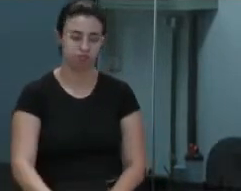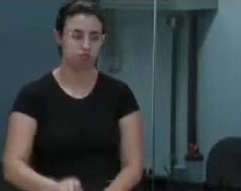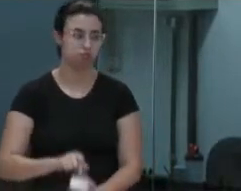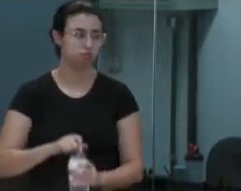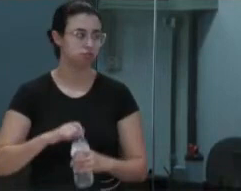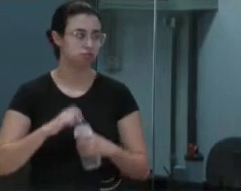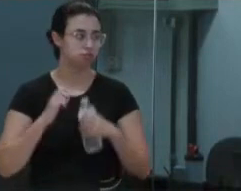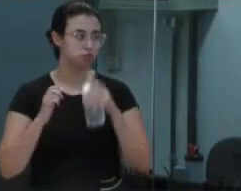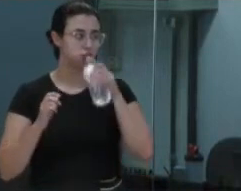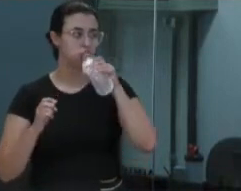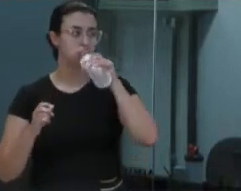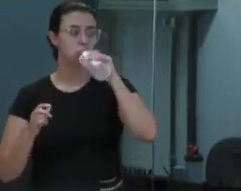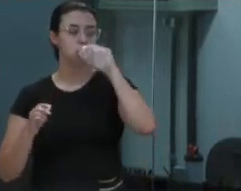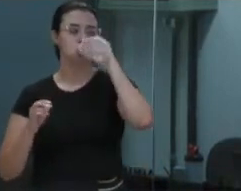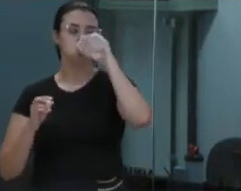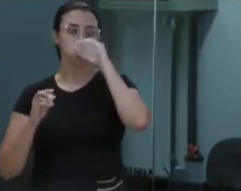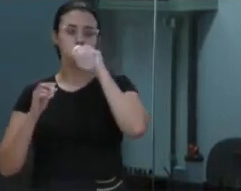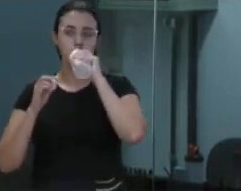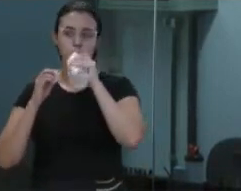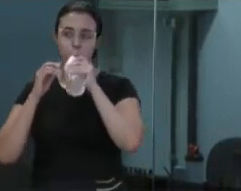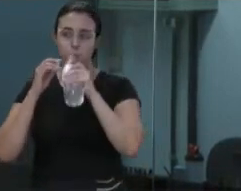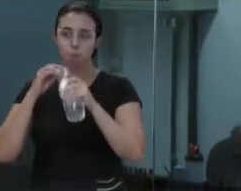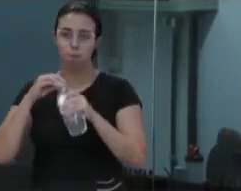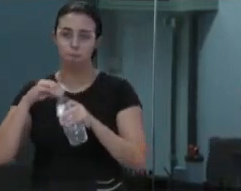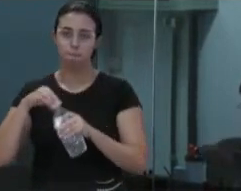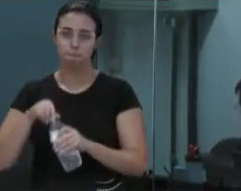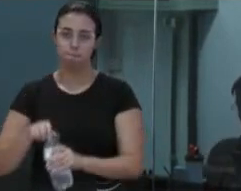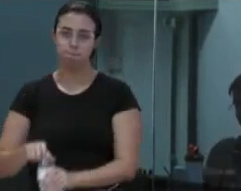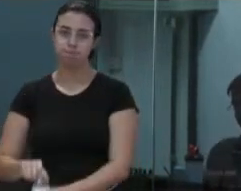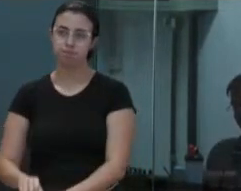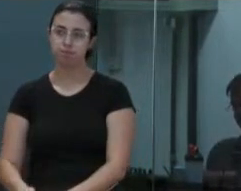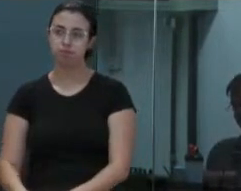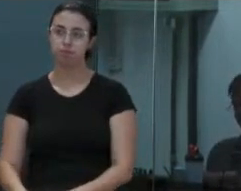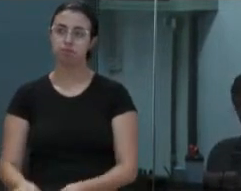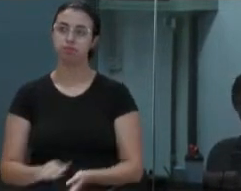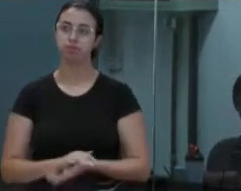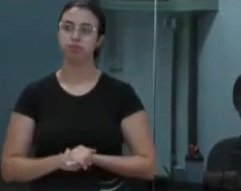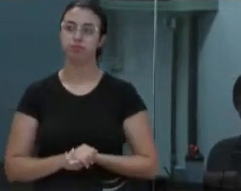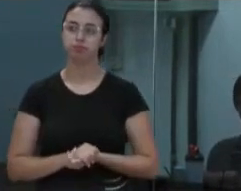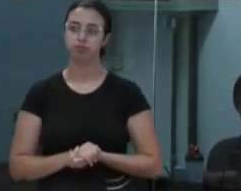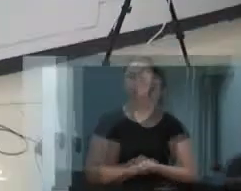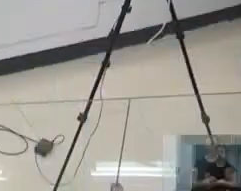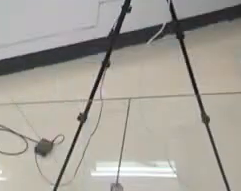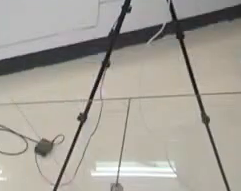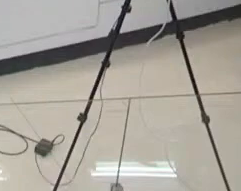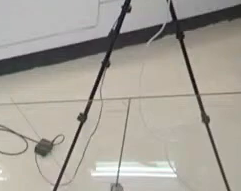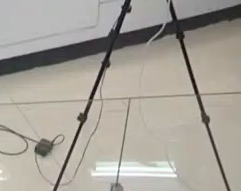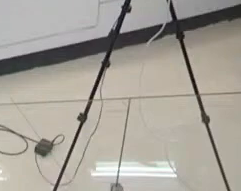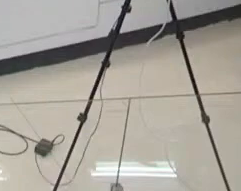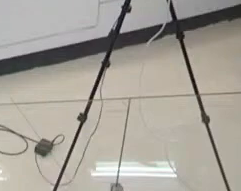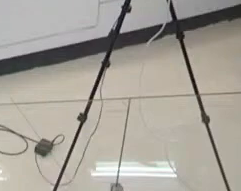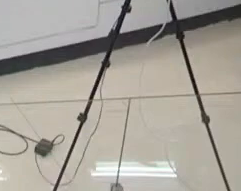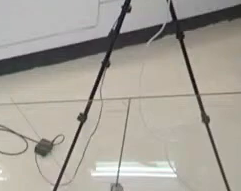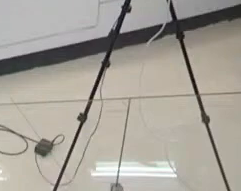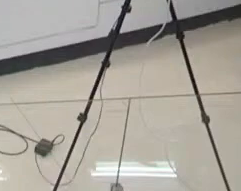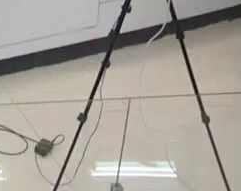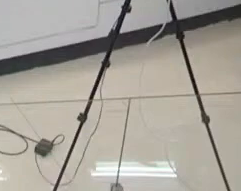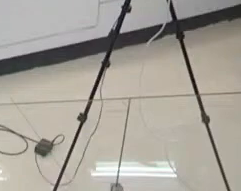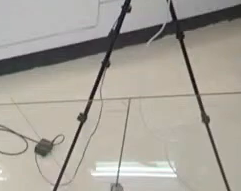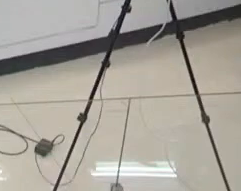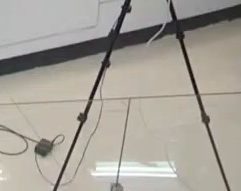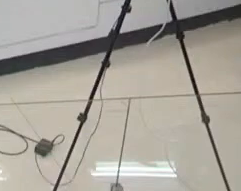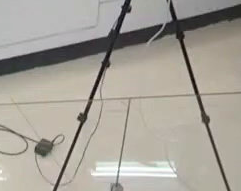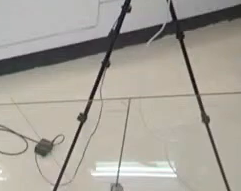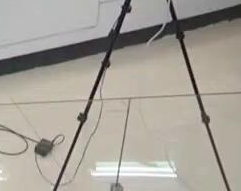Vereador Diego, Vossa Excelência quer fazer alguma pergunta? Quero sim, vereador. Fique à vontade. Primeiramente,